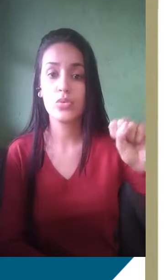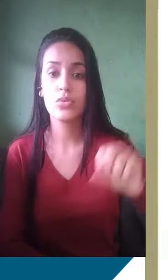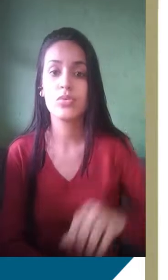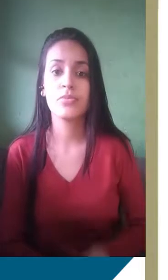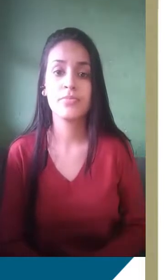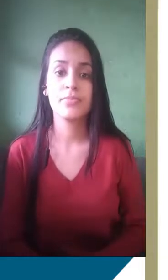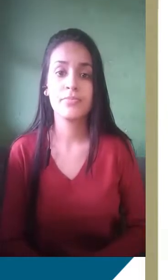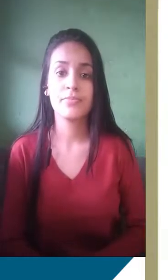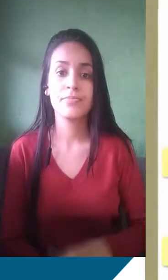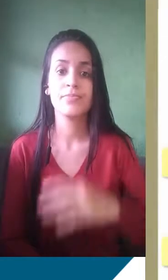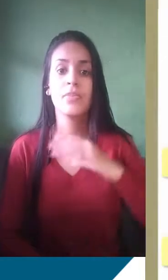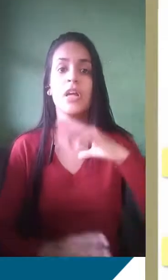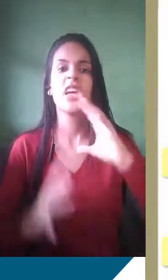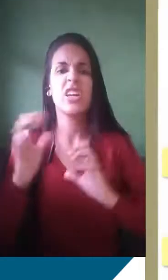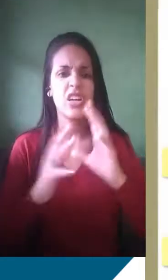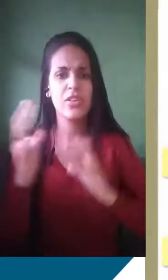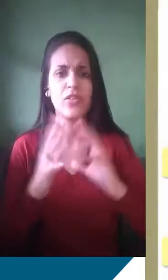XX.